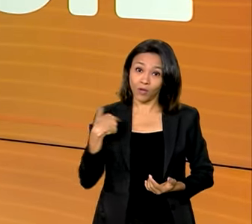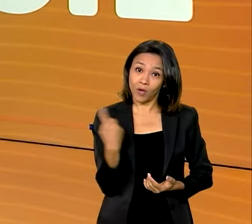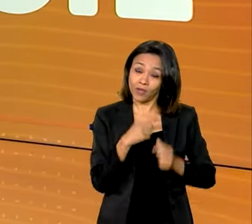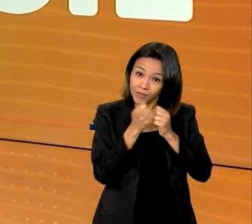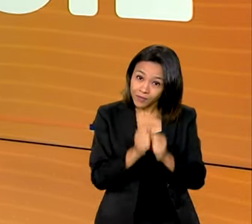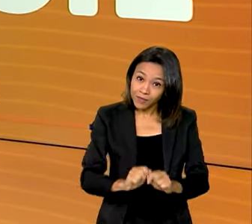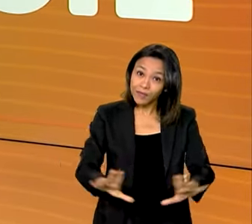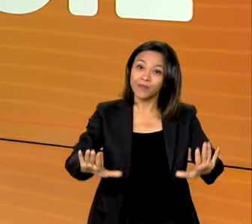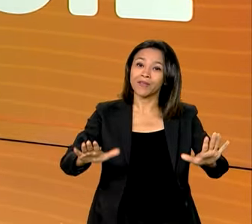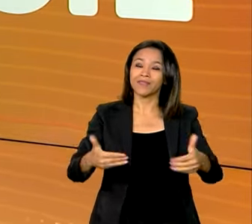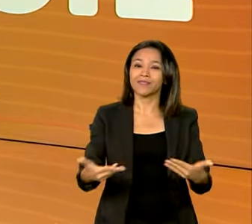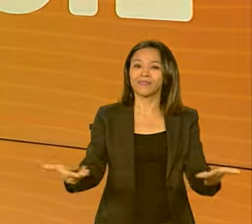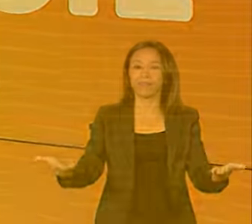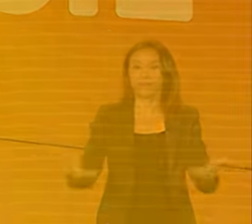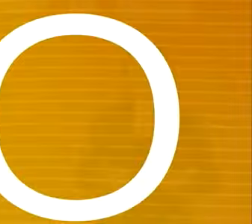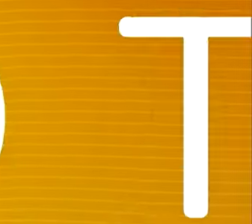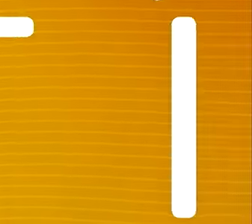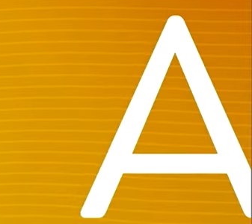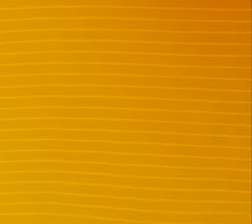começa agora.